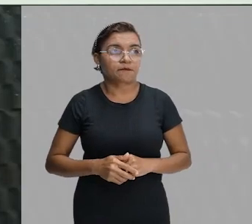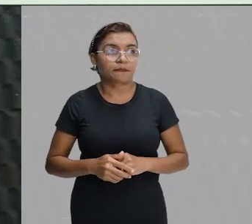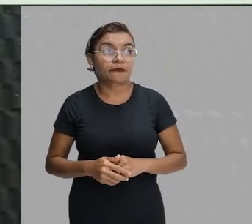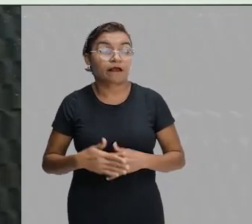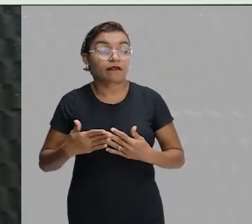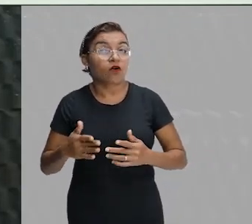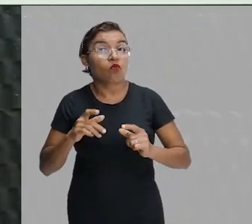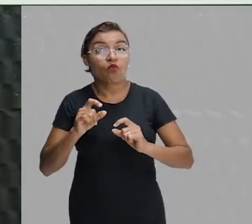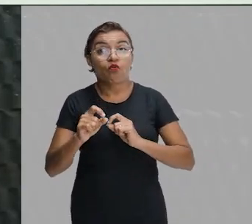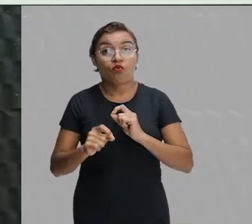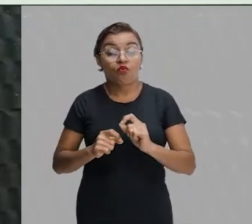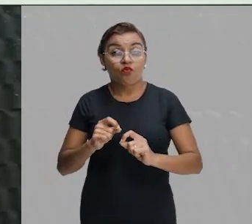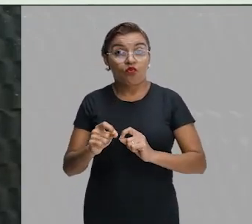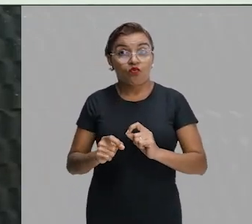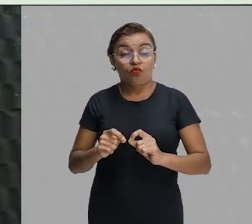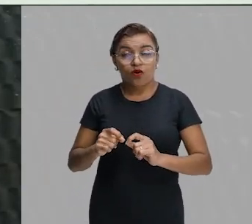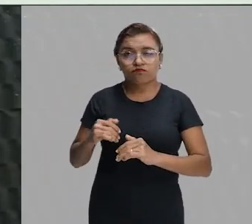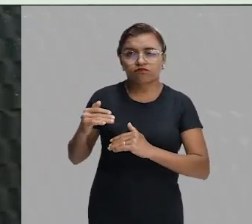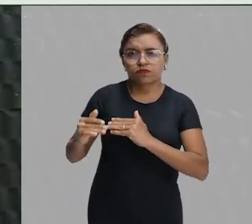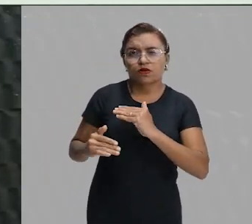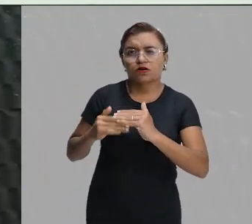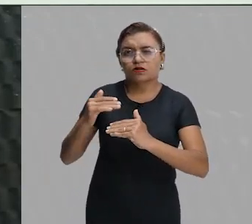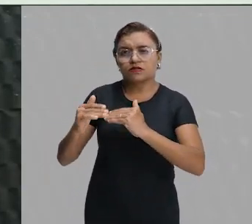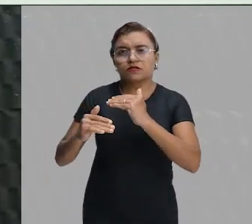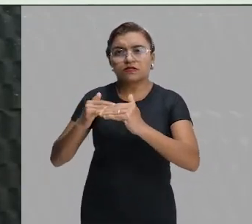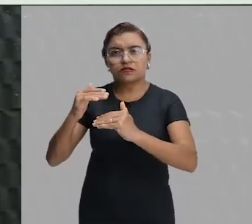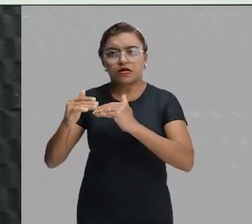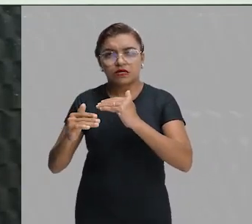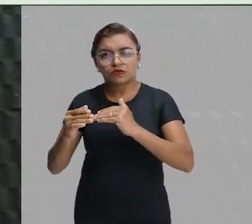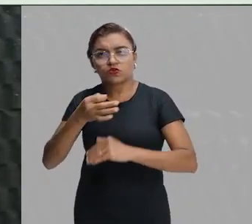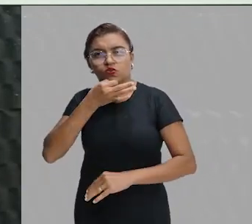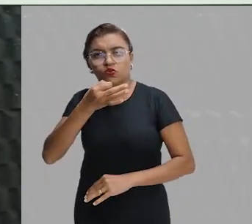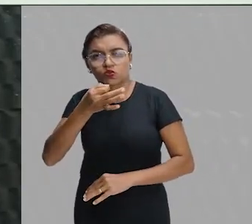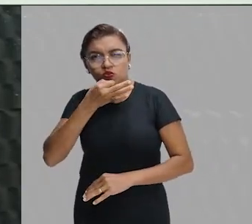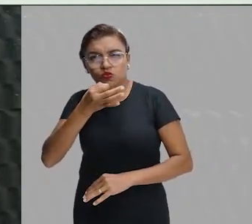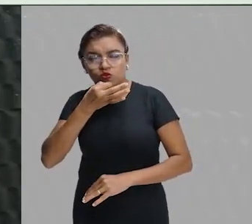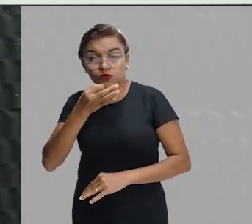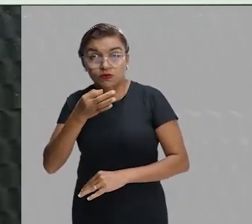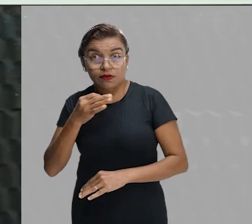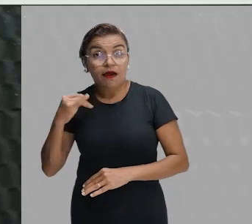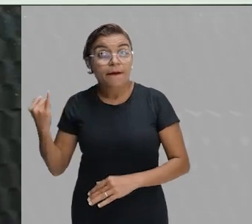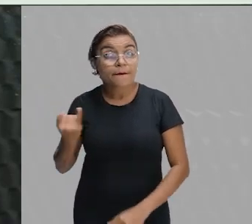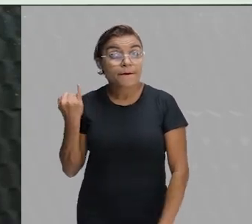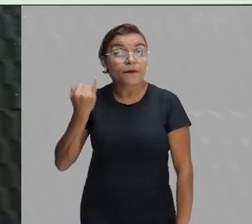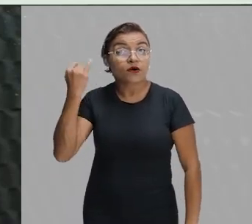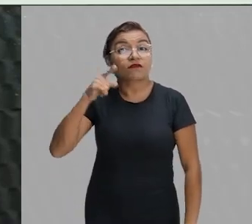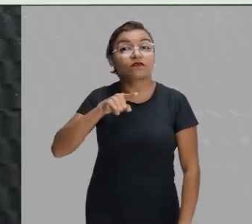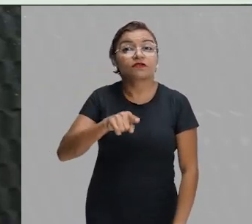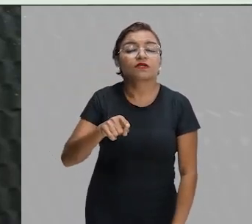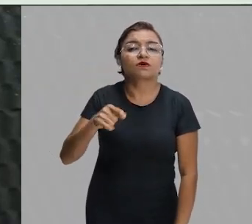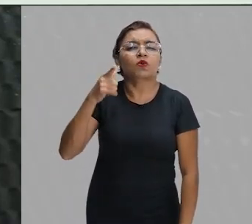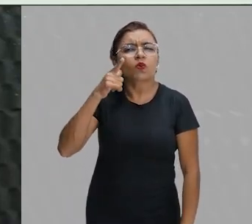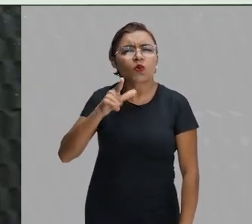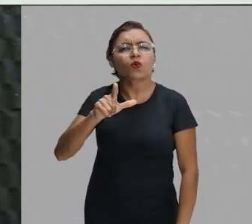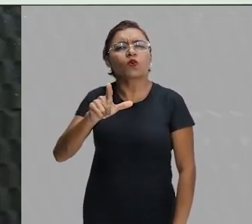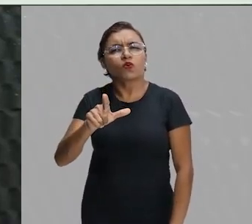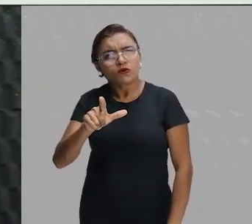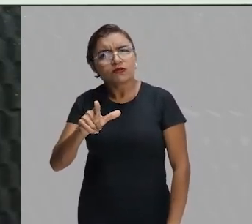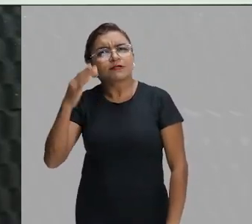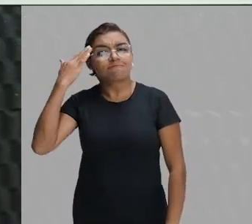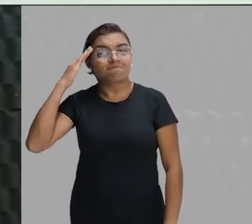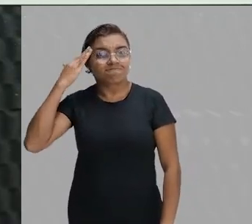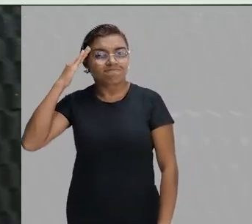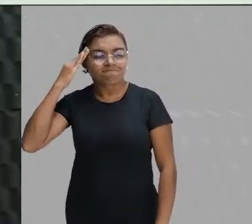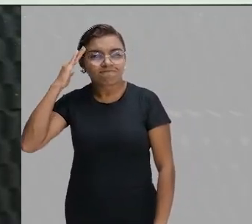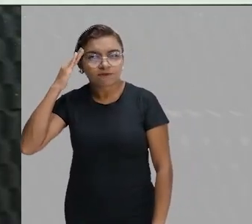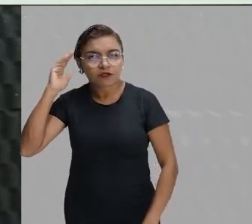Eles trazem o processo de construção do próprio argumento. Então, é muito importante que você consiga dominar, é muito importante que